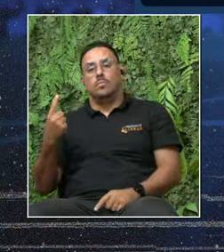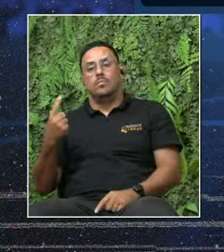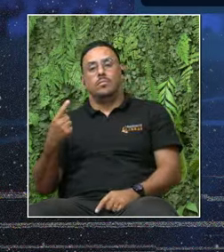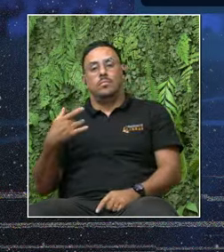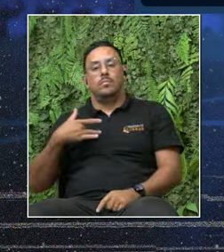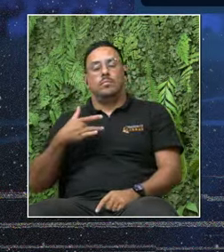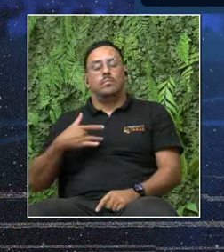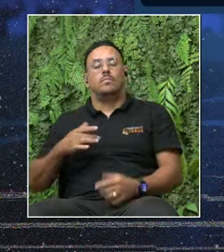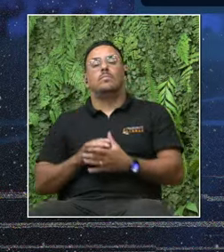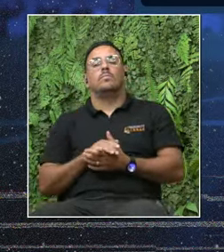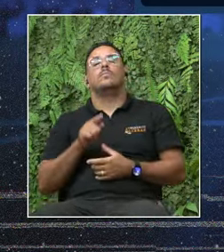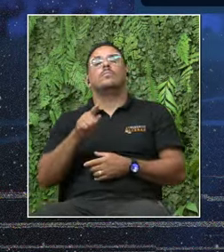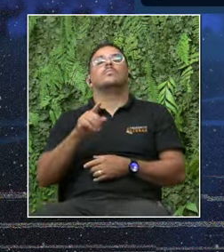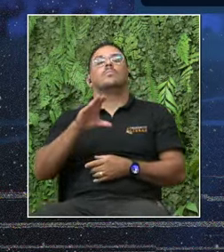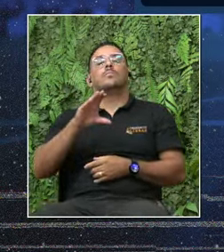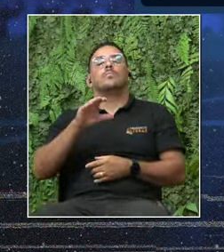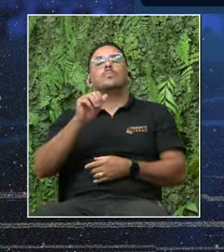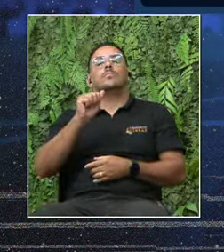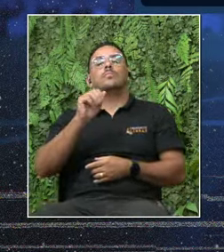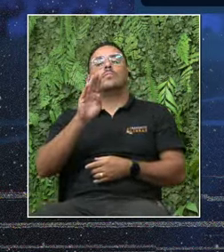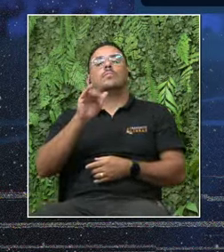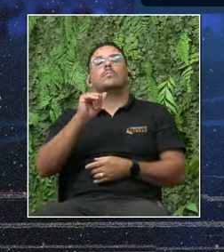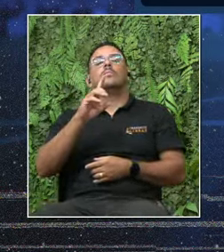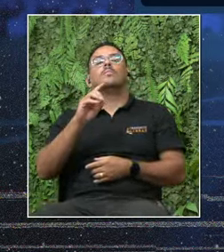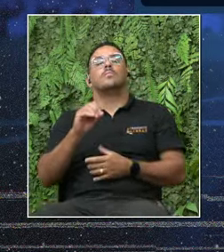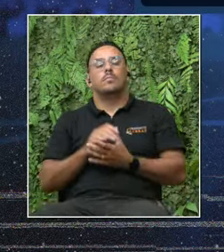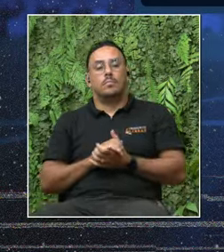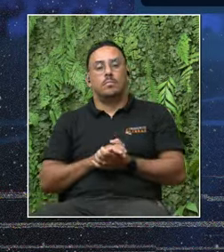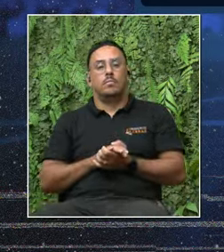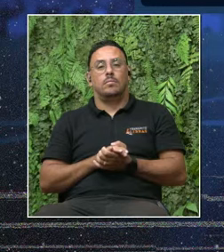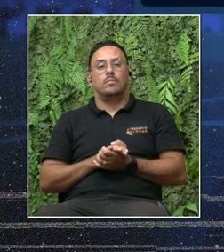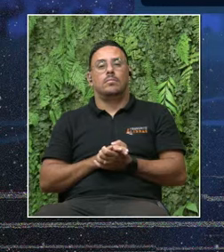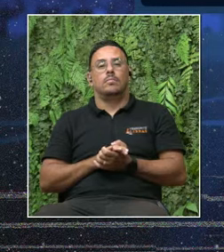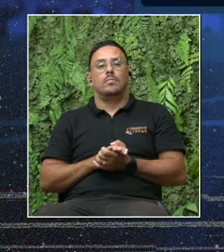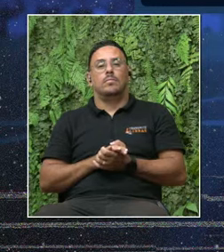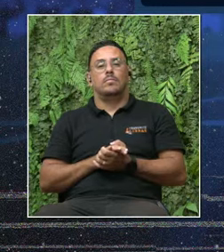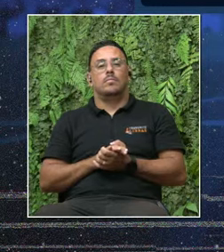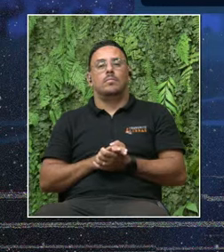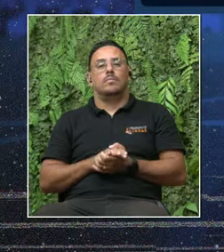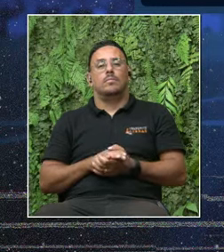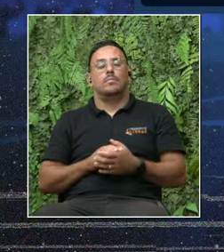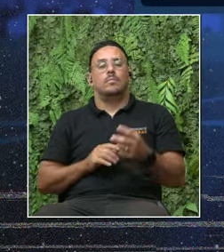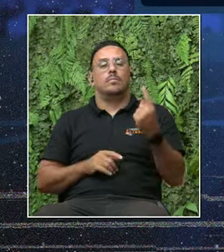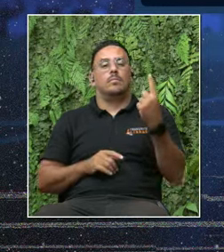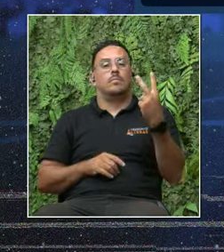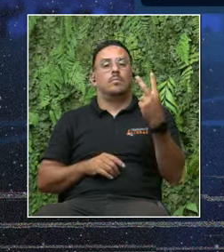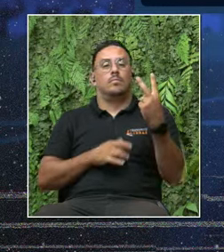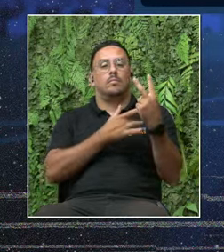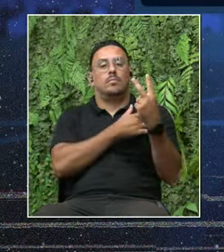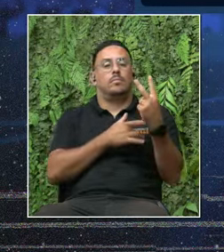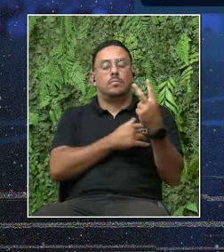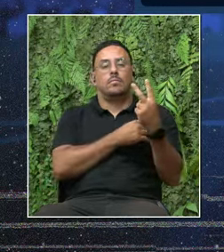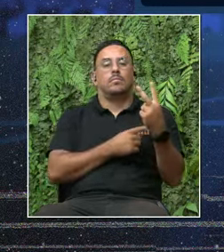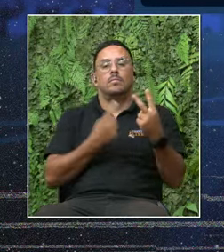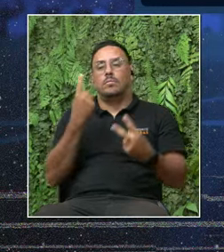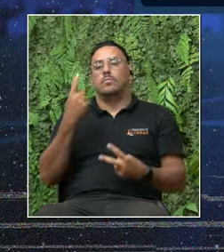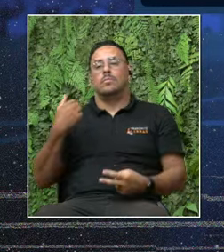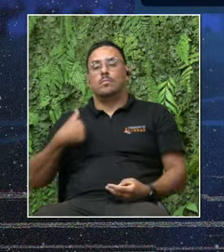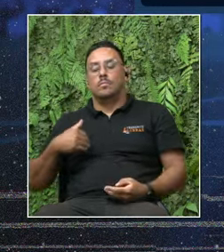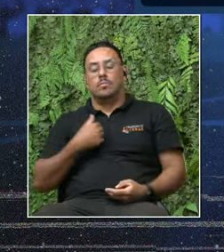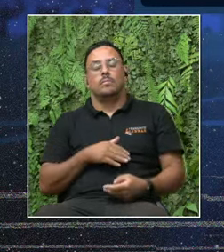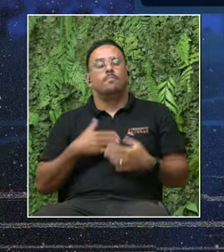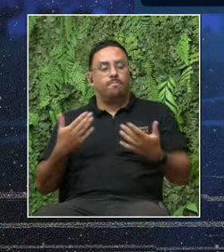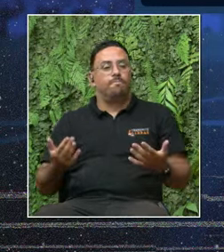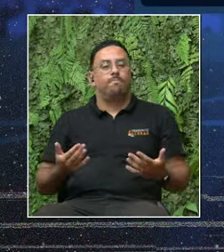A e você le 2 a 1 Cruzeiro 2 a 1 para o Cruzeiro bom Estão